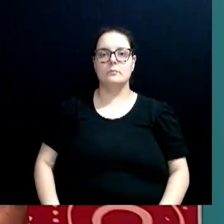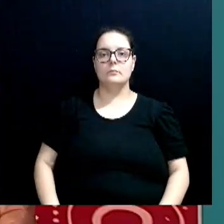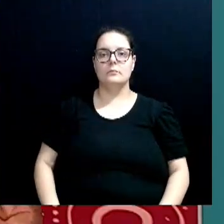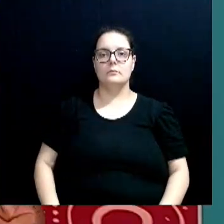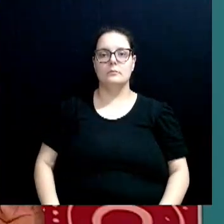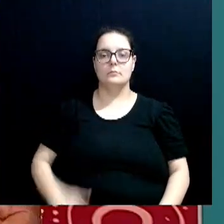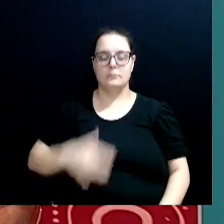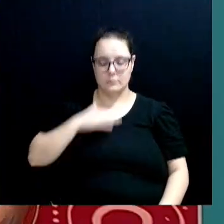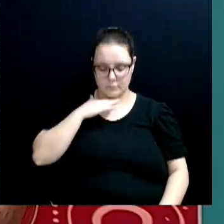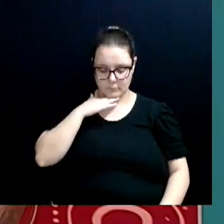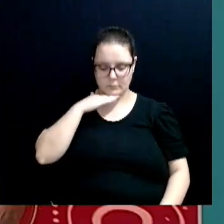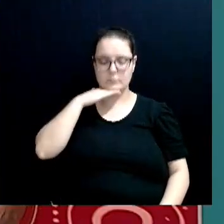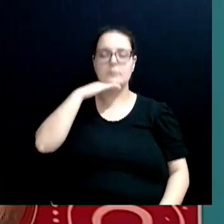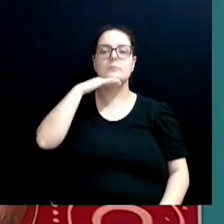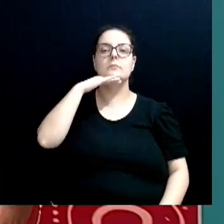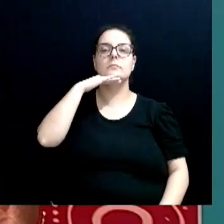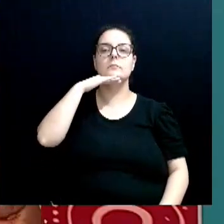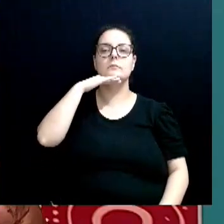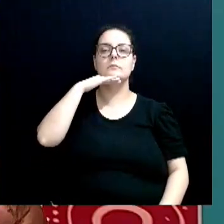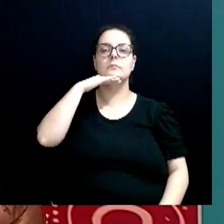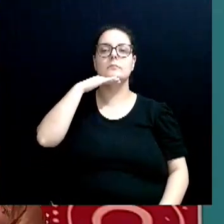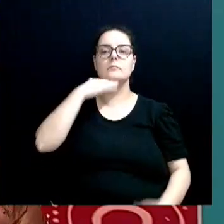erguida, estudar,